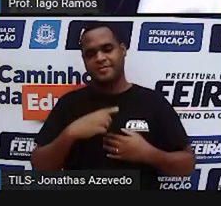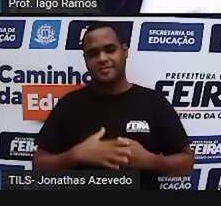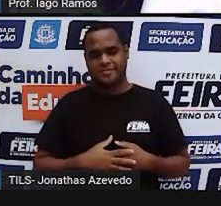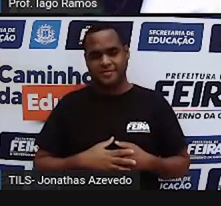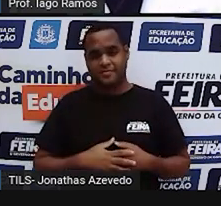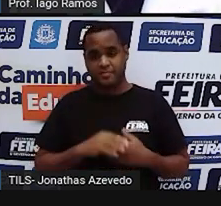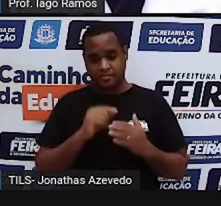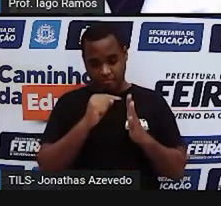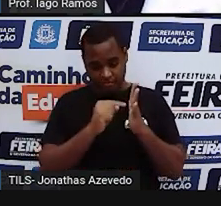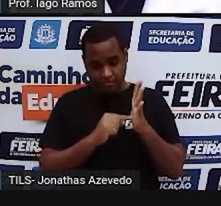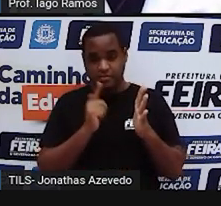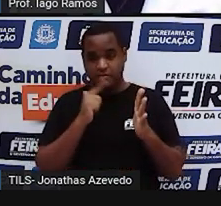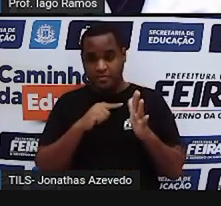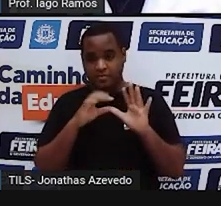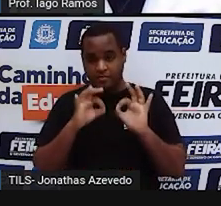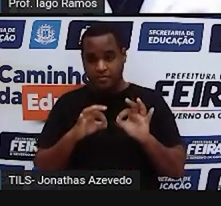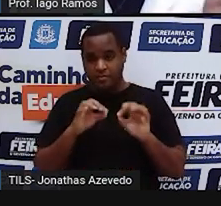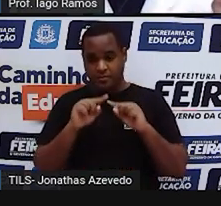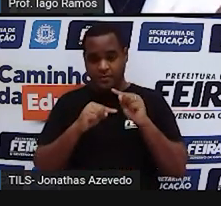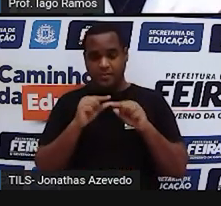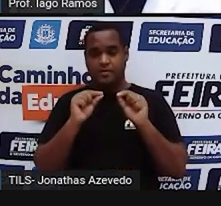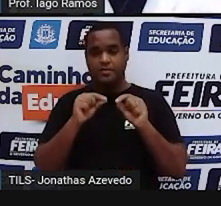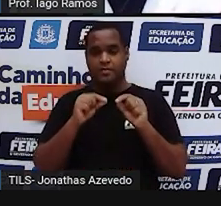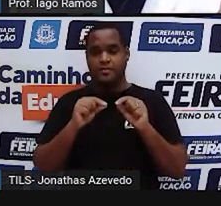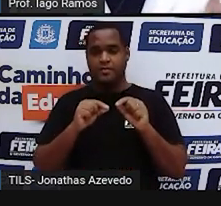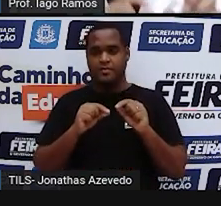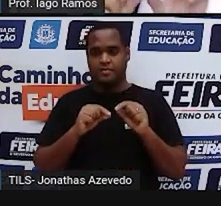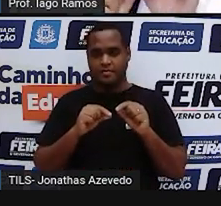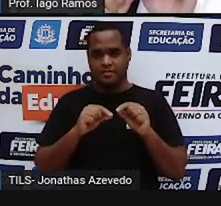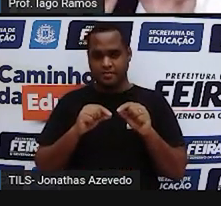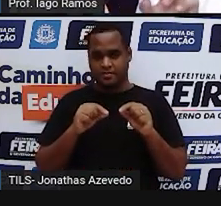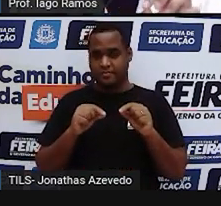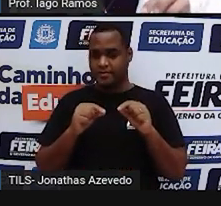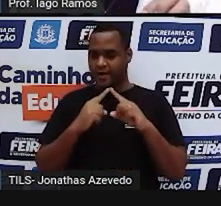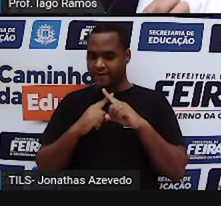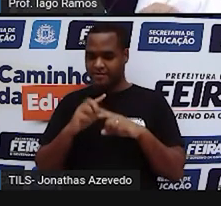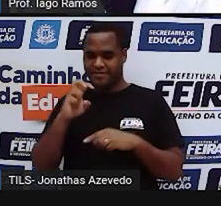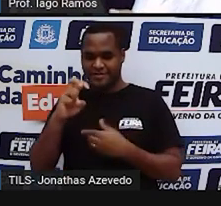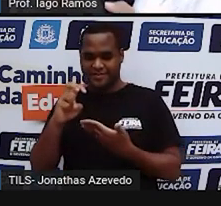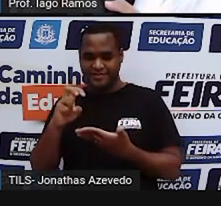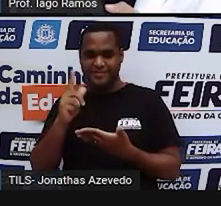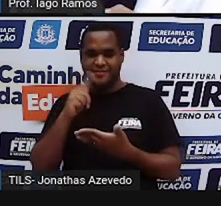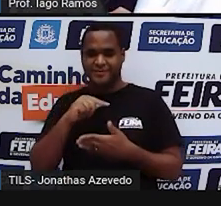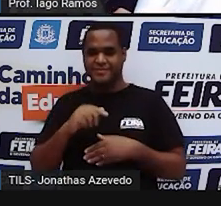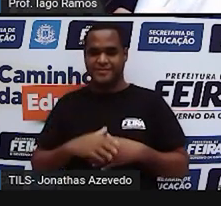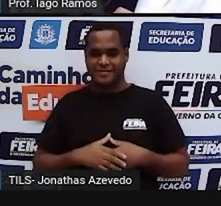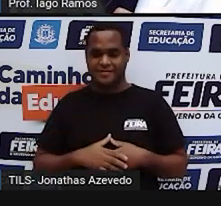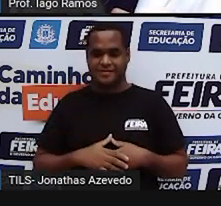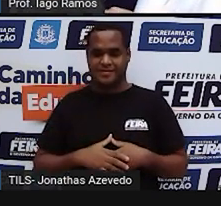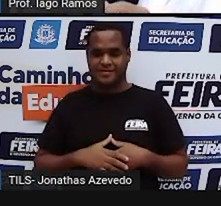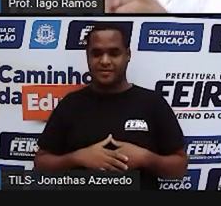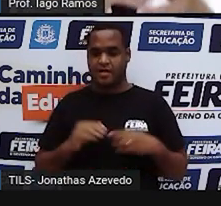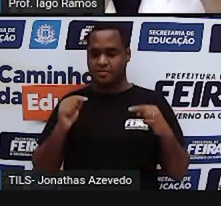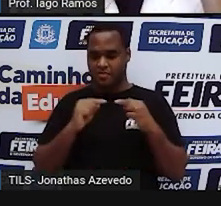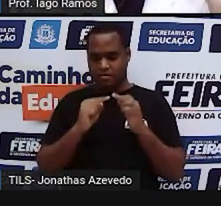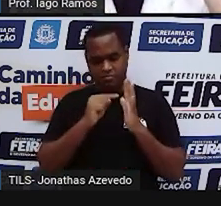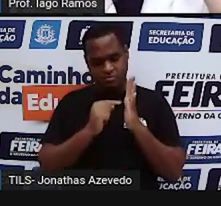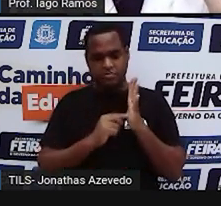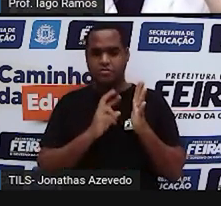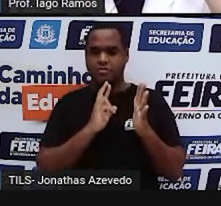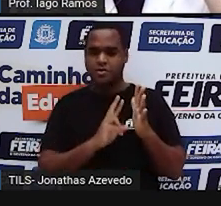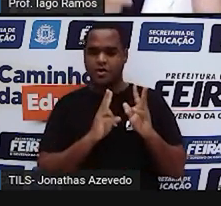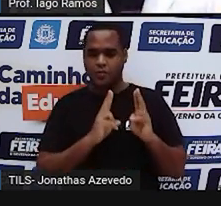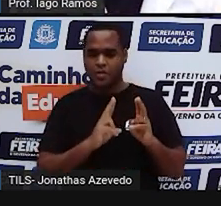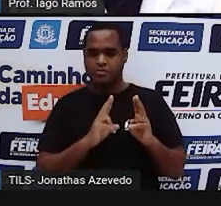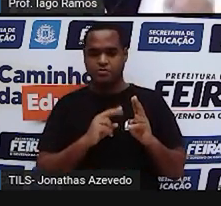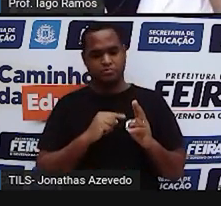digitou próximo passo é pegar esse número está digitado vezes cinco aperta o igual a